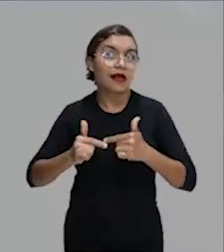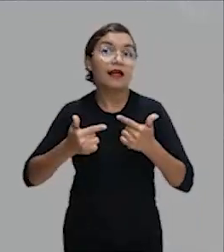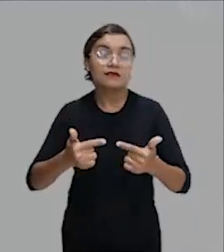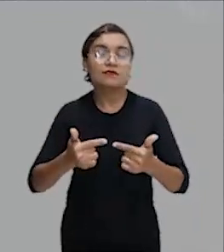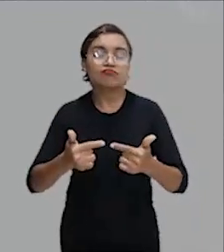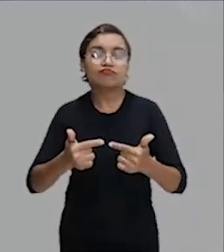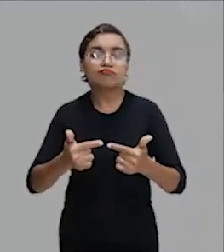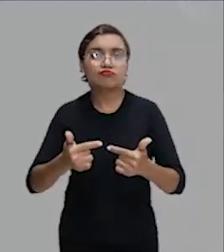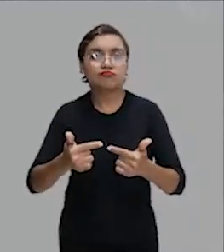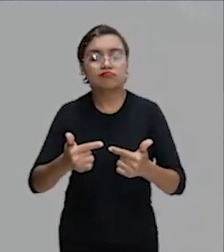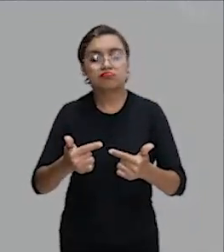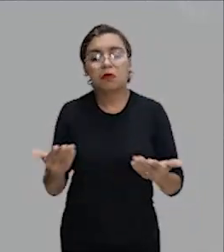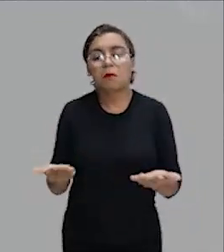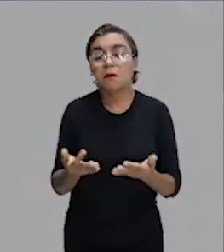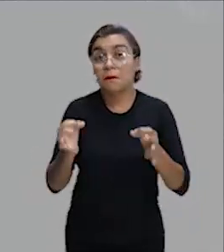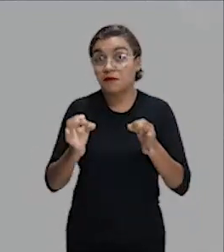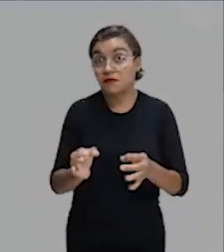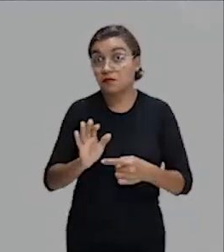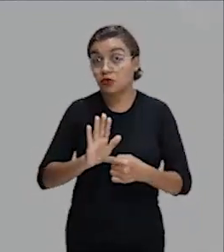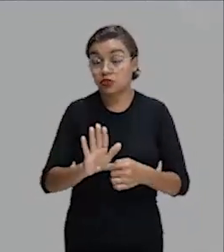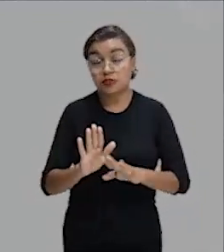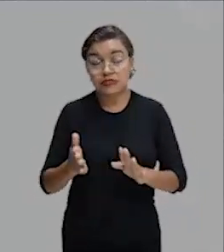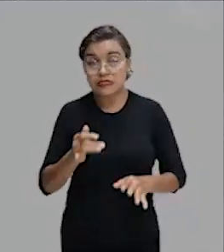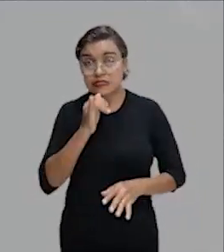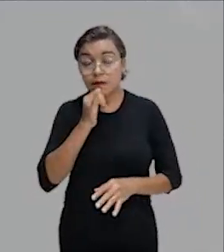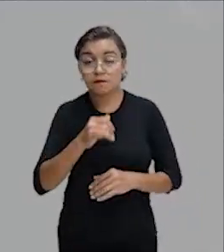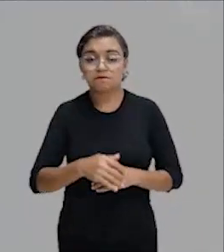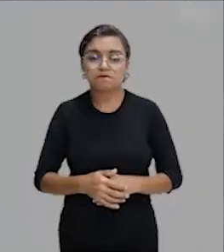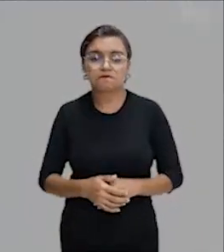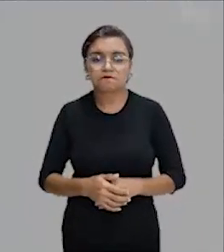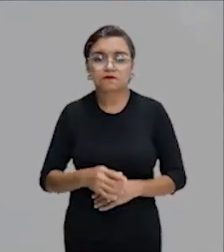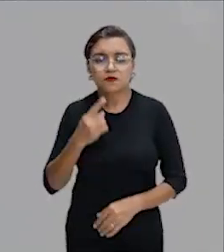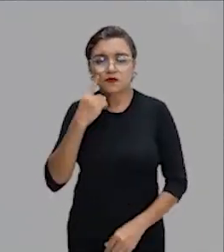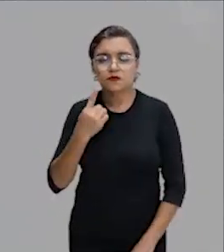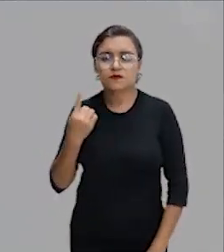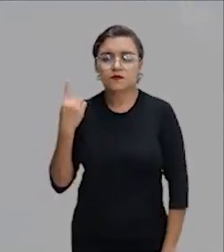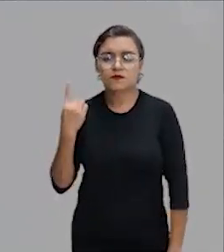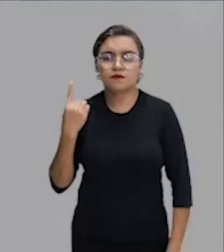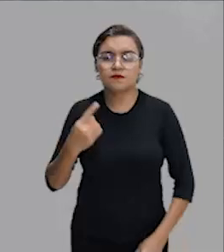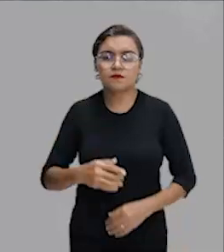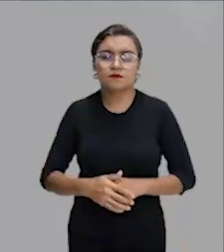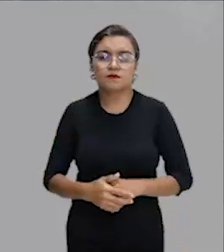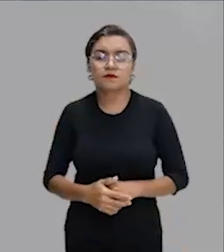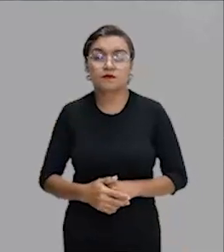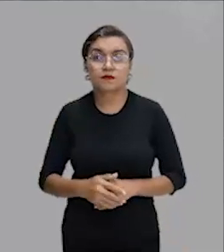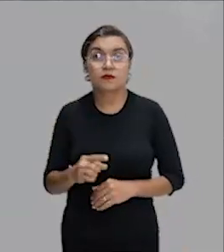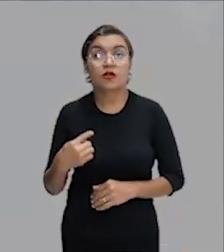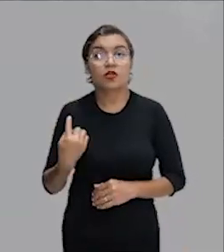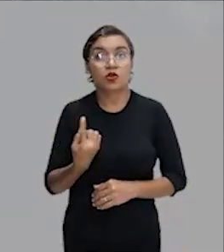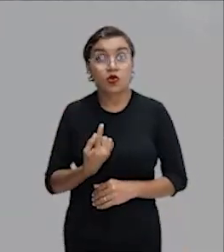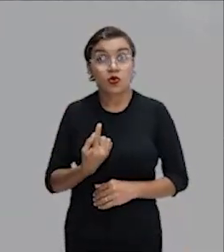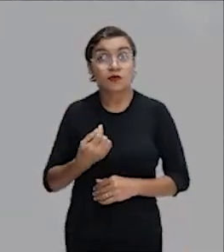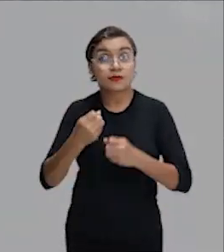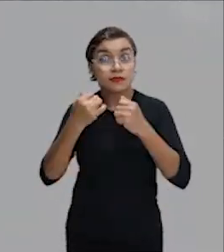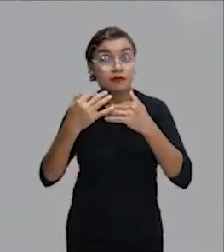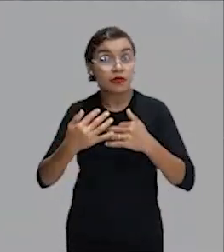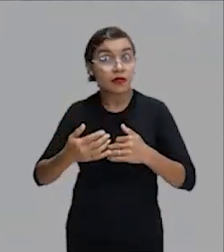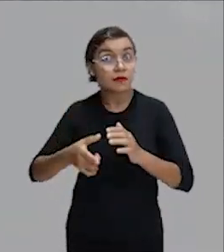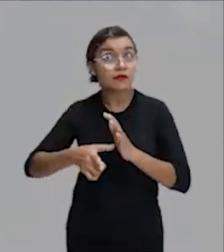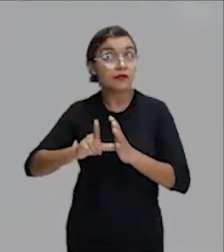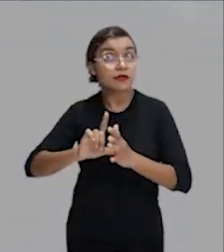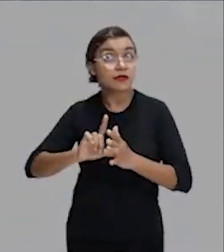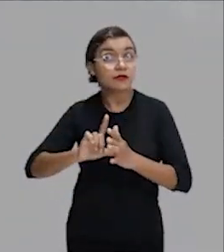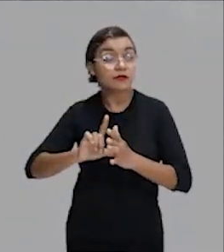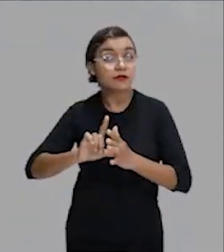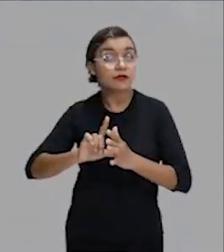está usando o presente perfeito. Por exemplo, we have talked before. Nós falamos antes. Quando nós